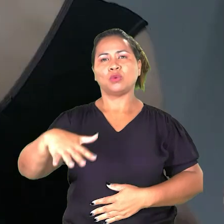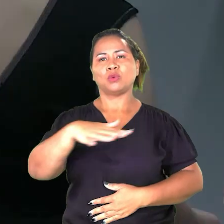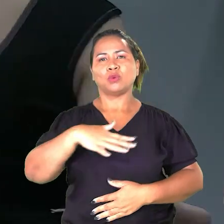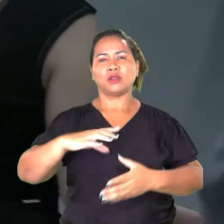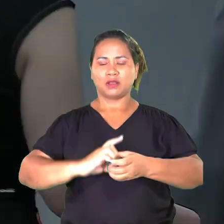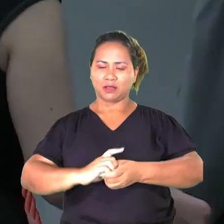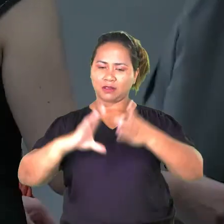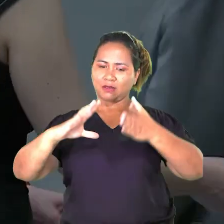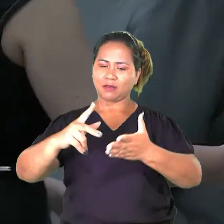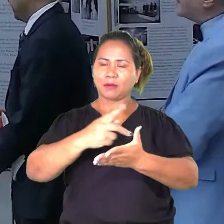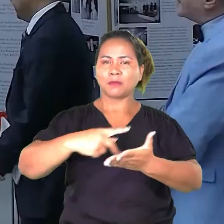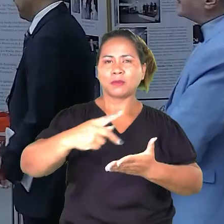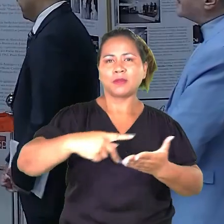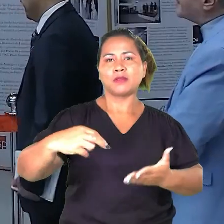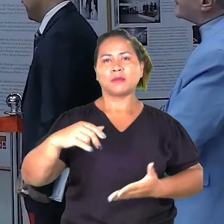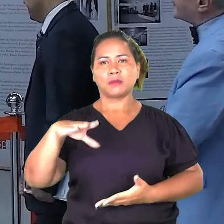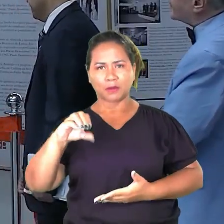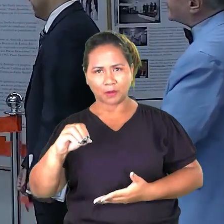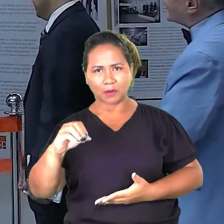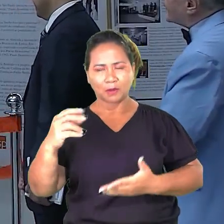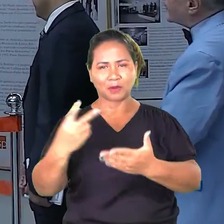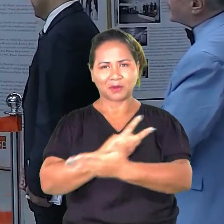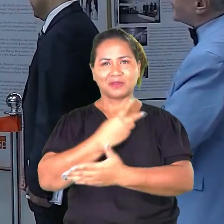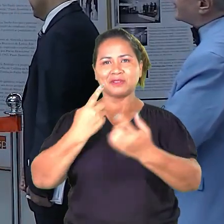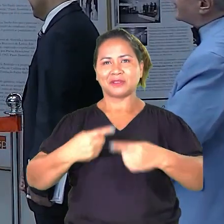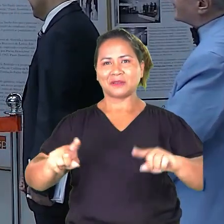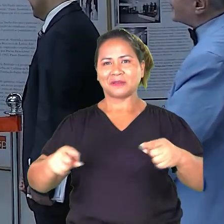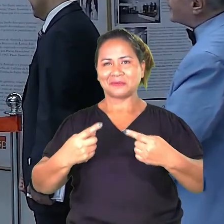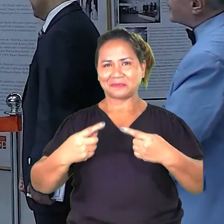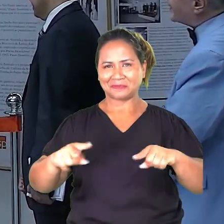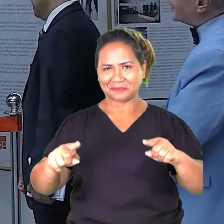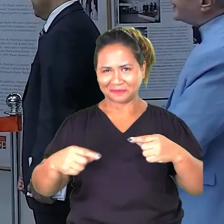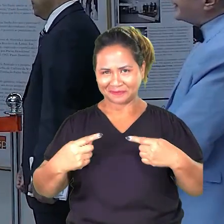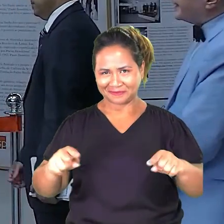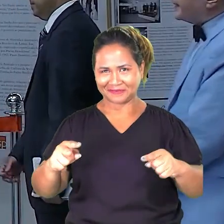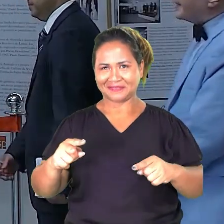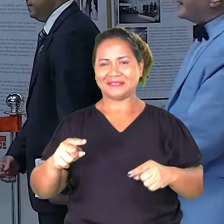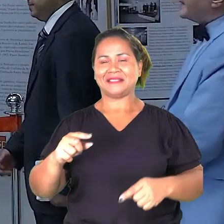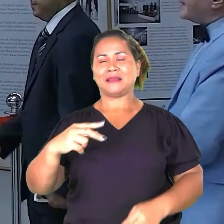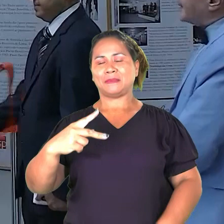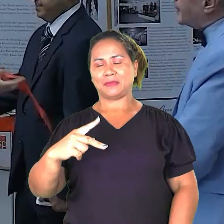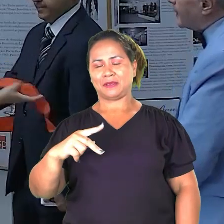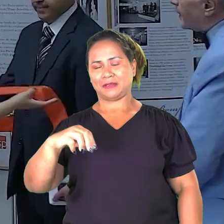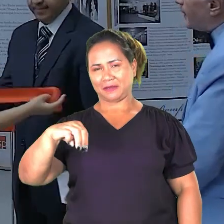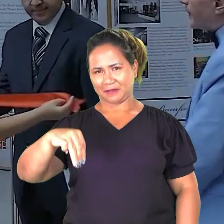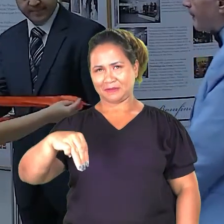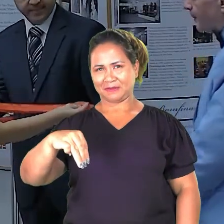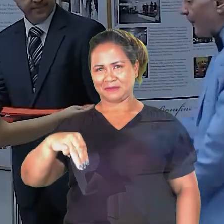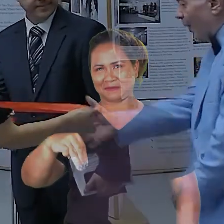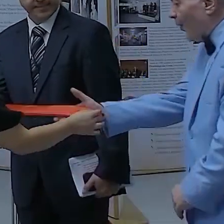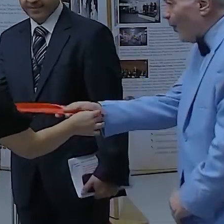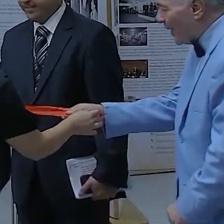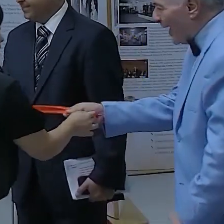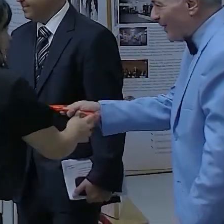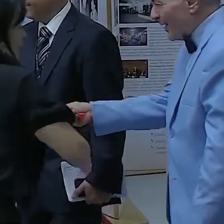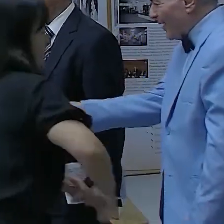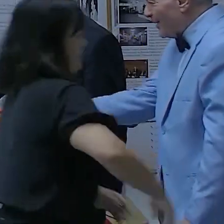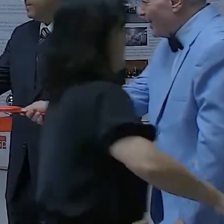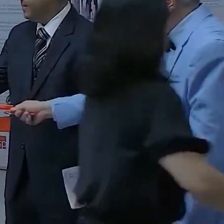Espaço Democrático Poeta Paulo Bonfim, que acontecerá ao som da canção da Polícia Militar.